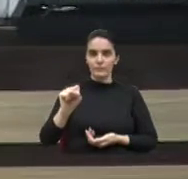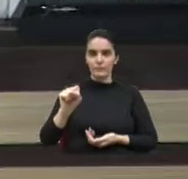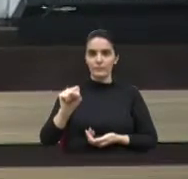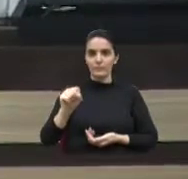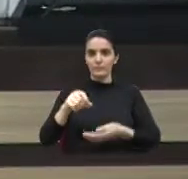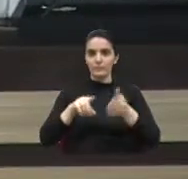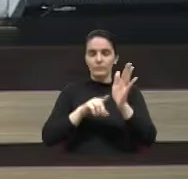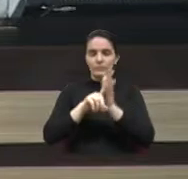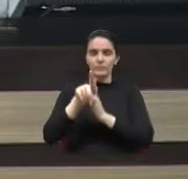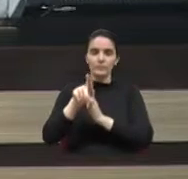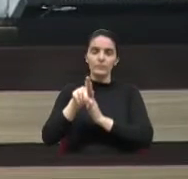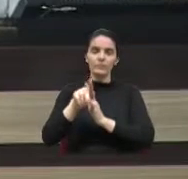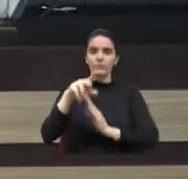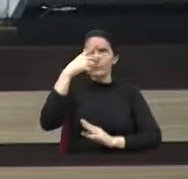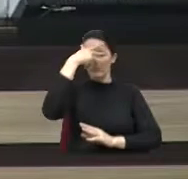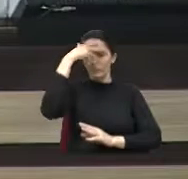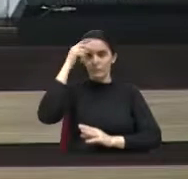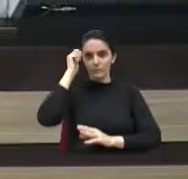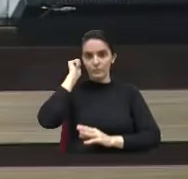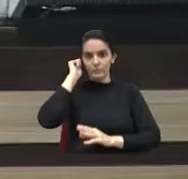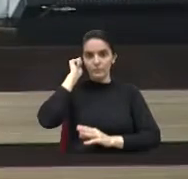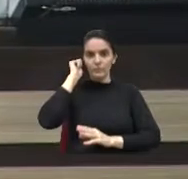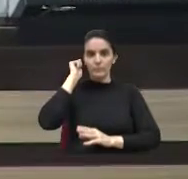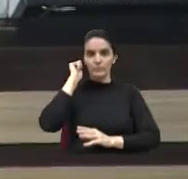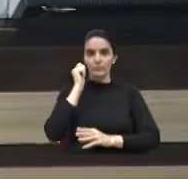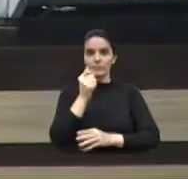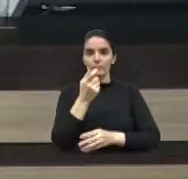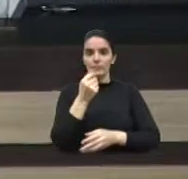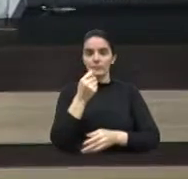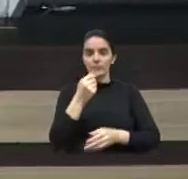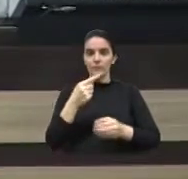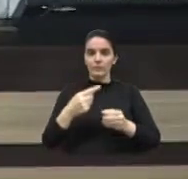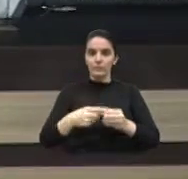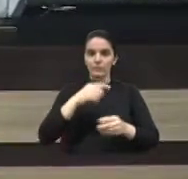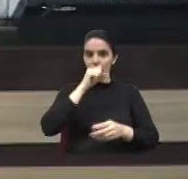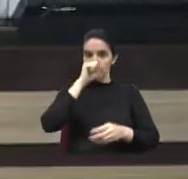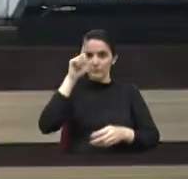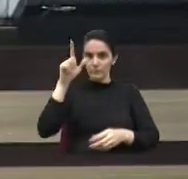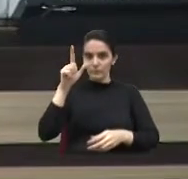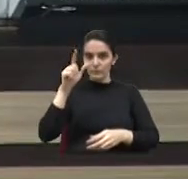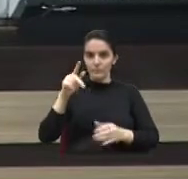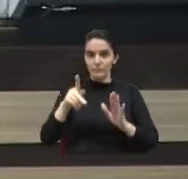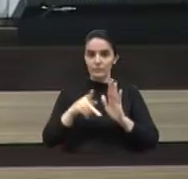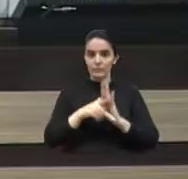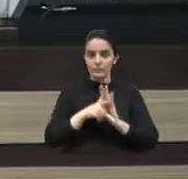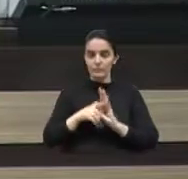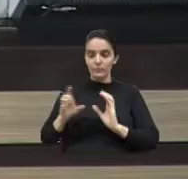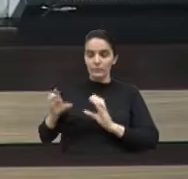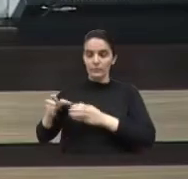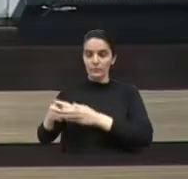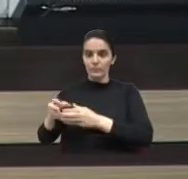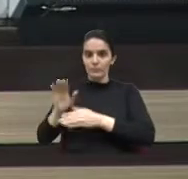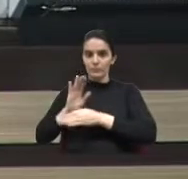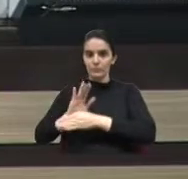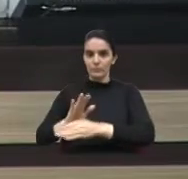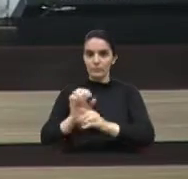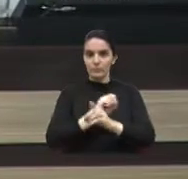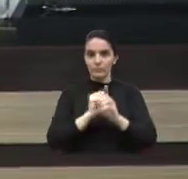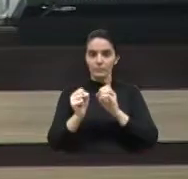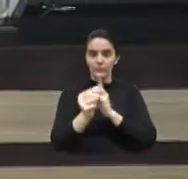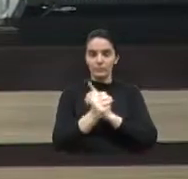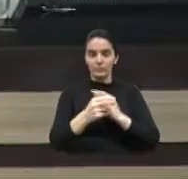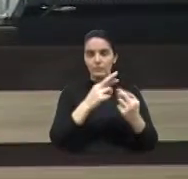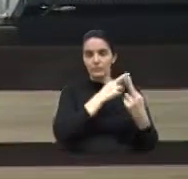Requer informações do Poder Executivo sobre os recursos municipais destinados às entidades assistenciais. Vereador Marco